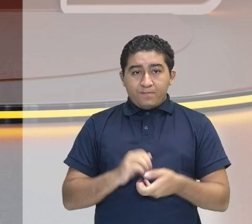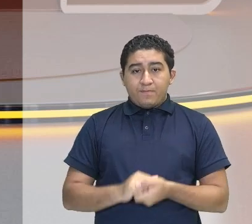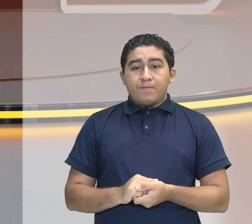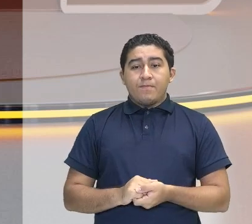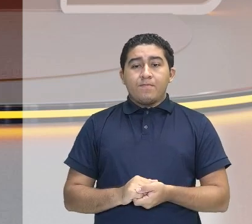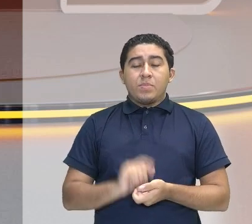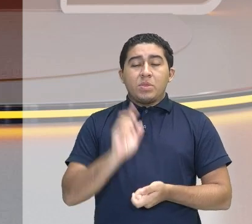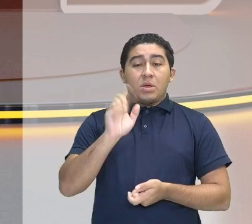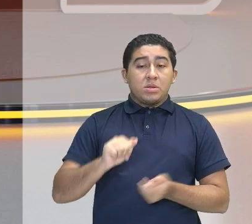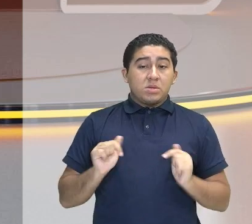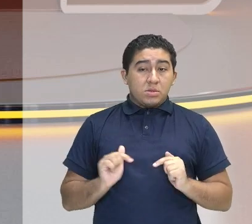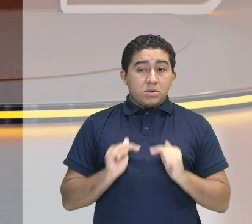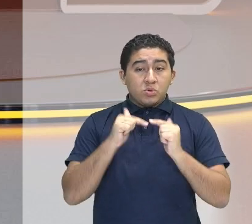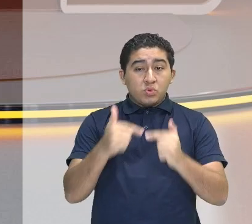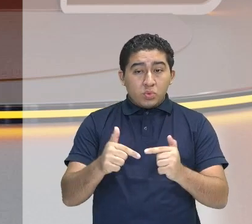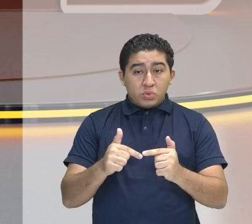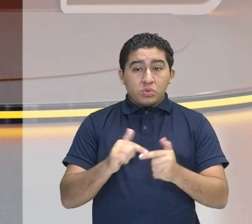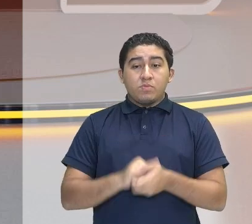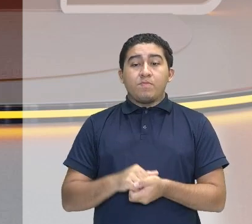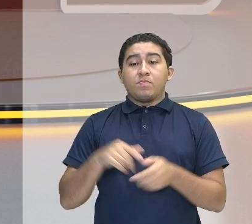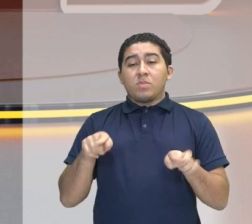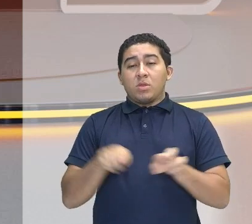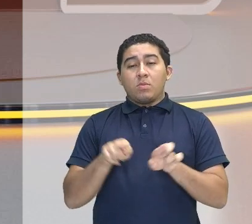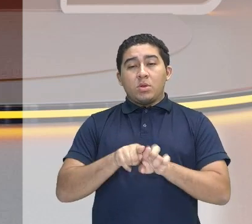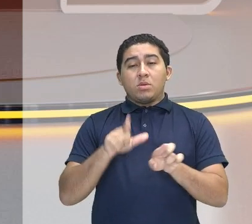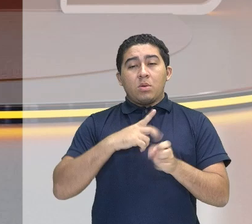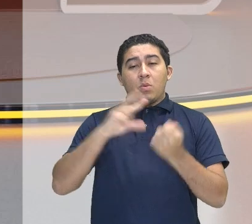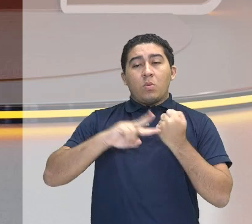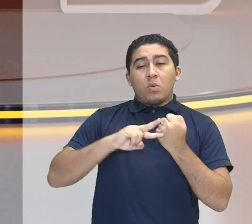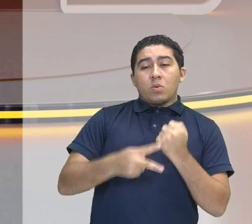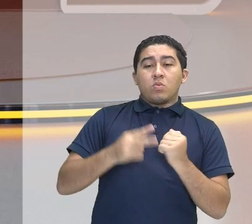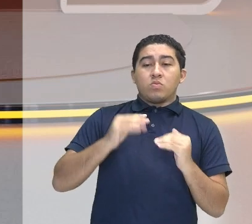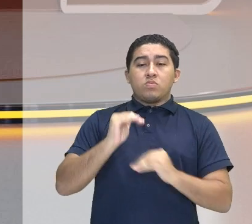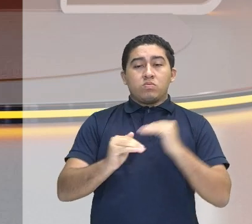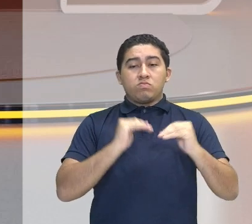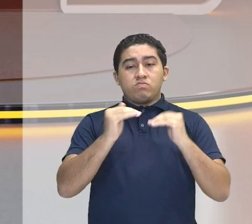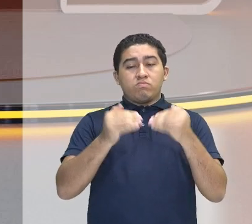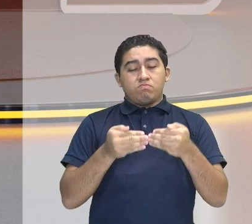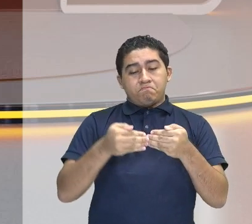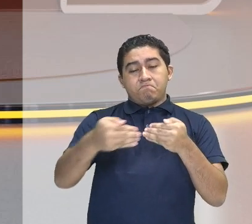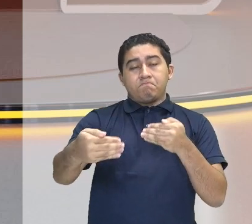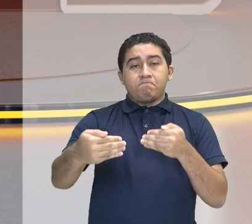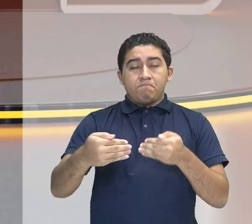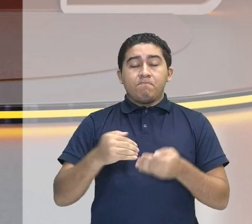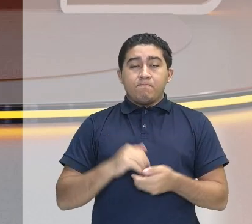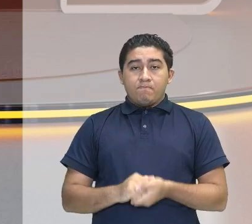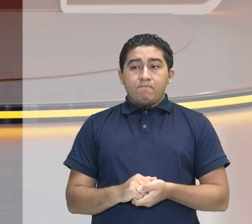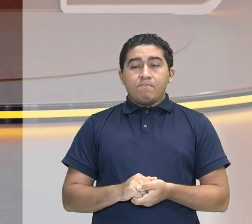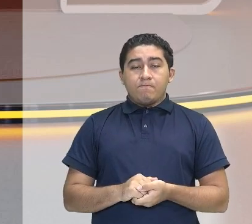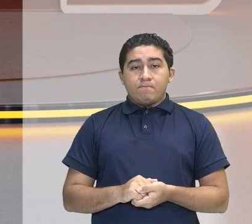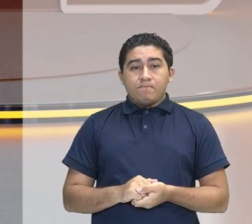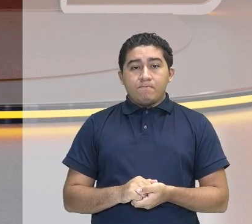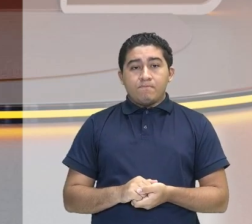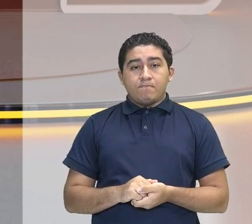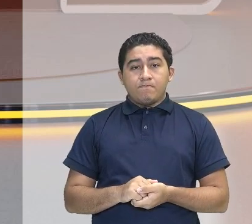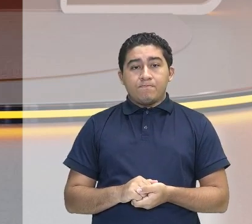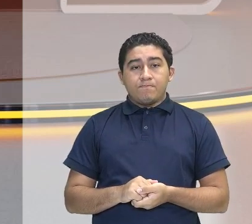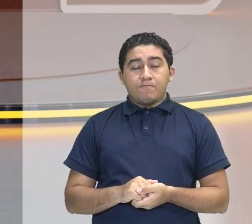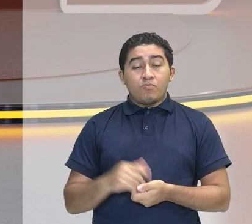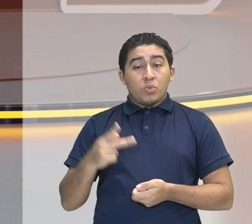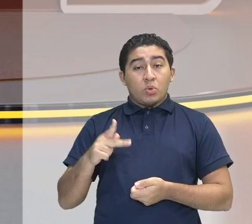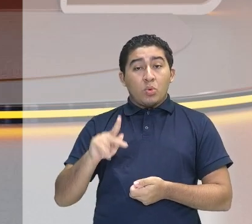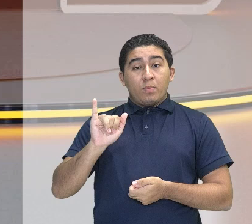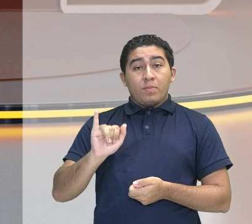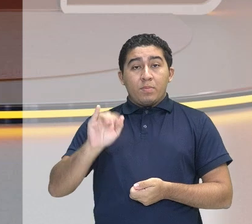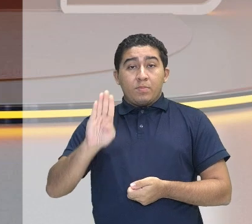essas atividades, gente, elas acabam aí se desenvolvendo com o passar dos anos, né? O produto interno